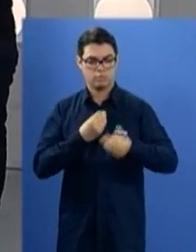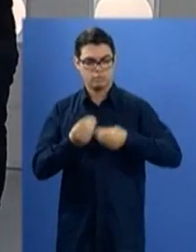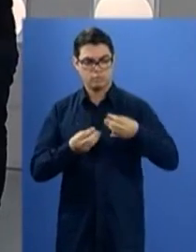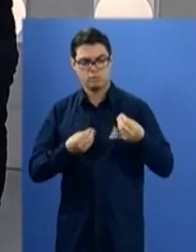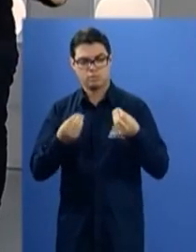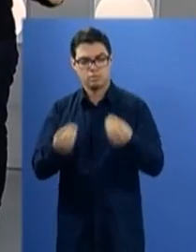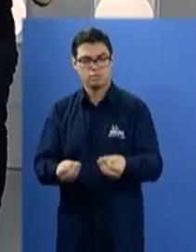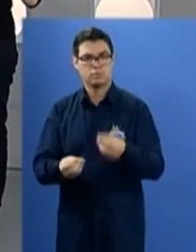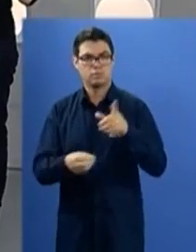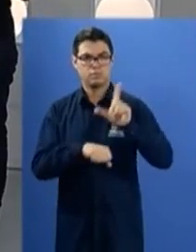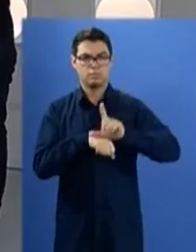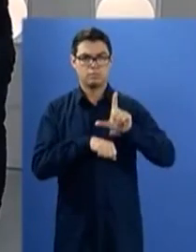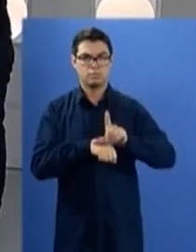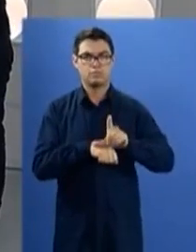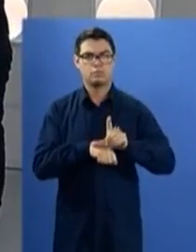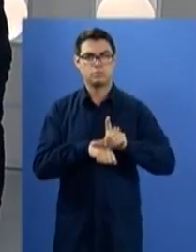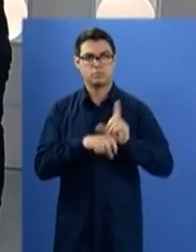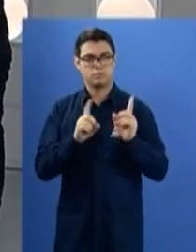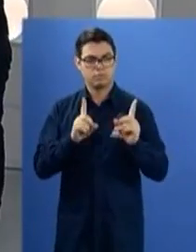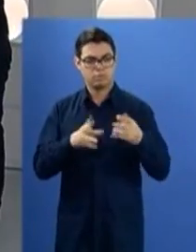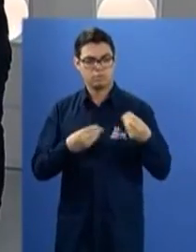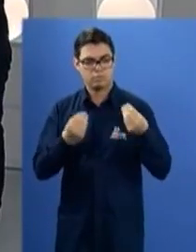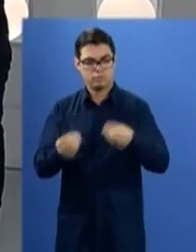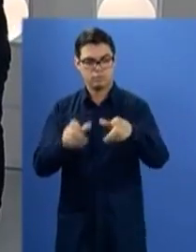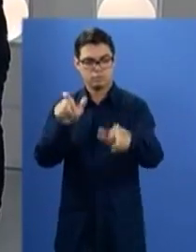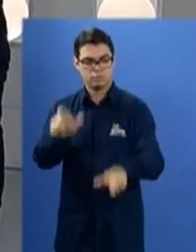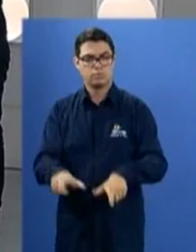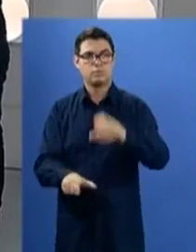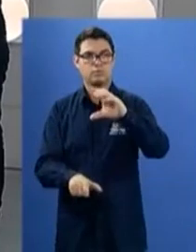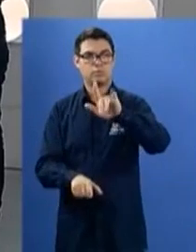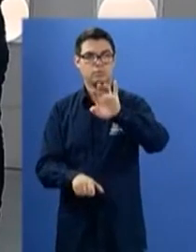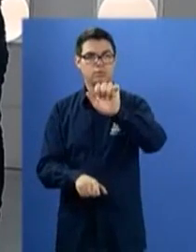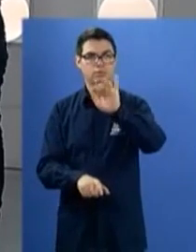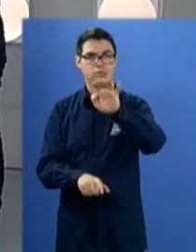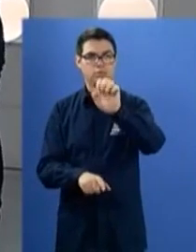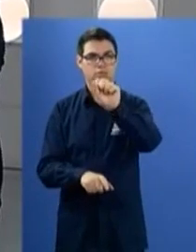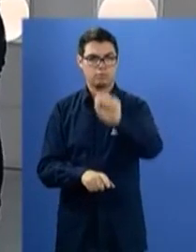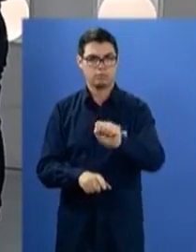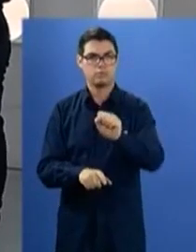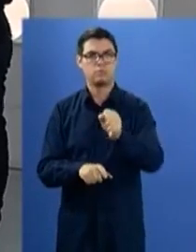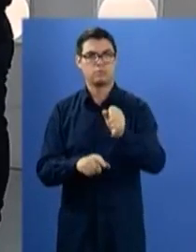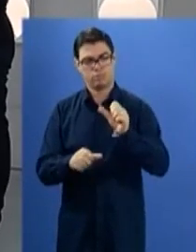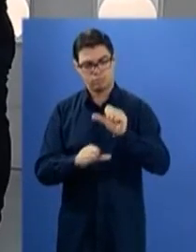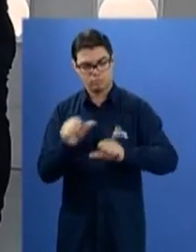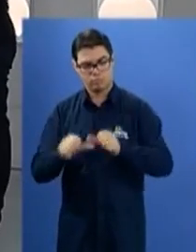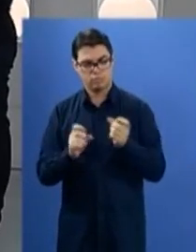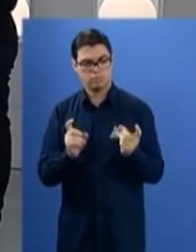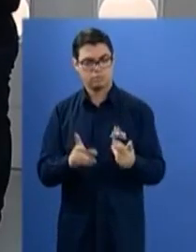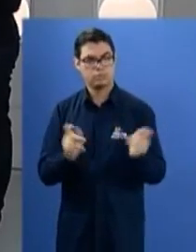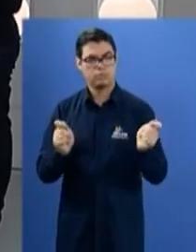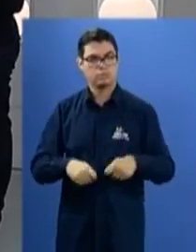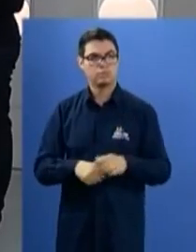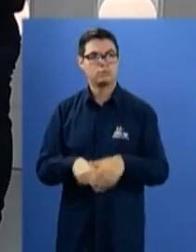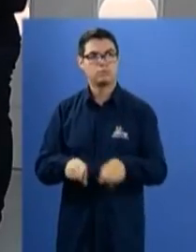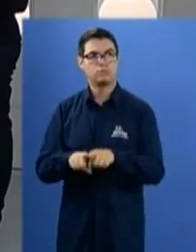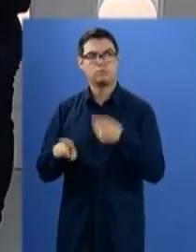camisa, era do lojista, vai passar a ser do cliente. Esse é o processo de transformação, aquela venda, né? E